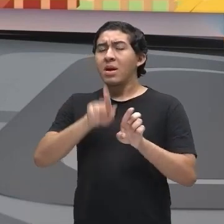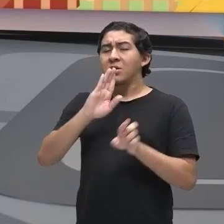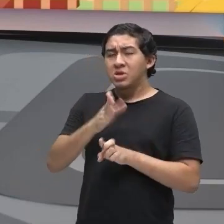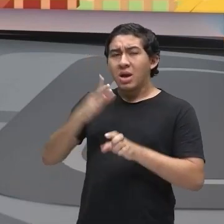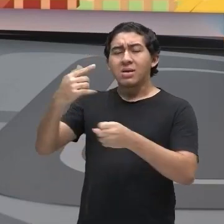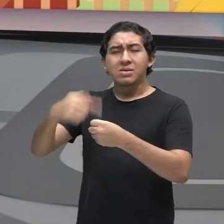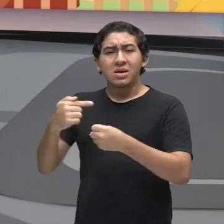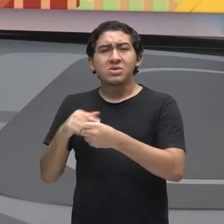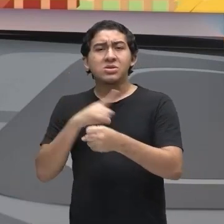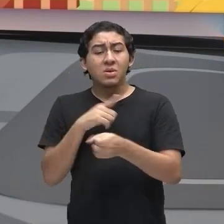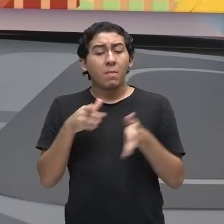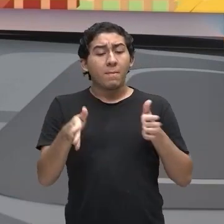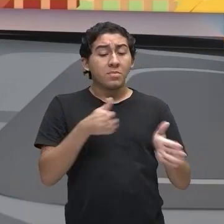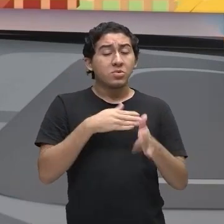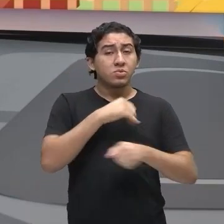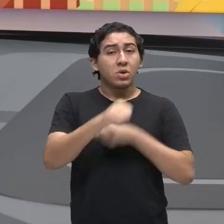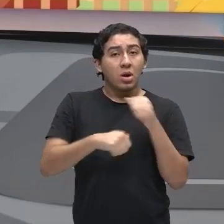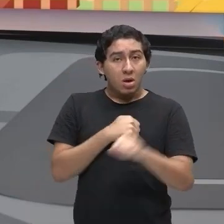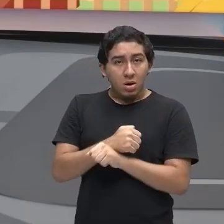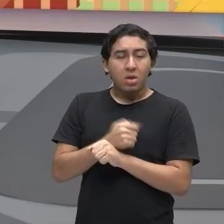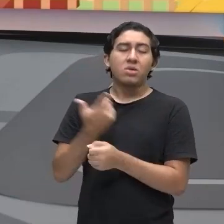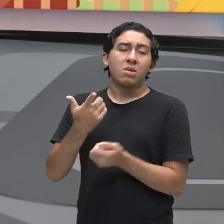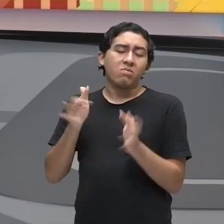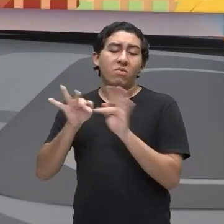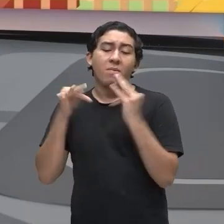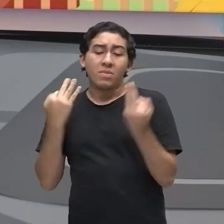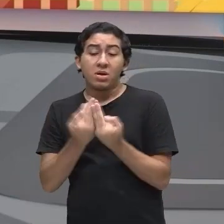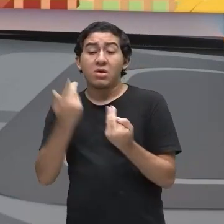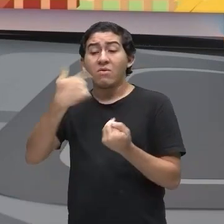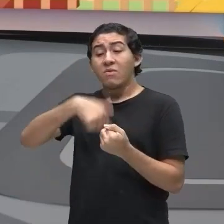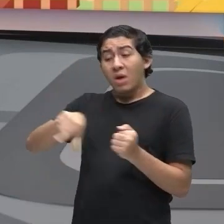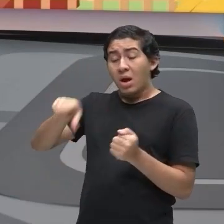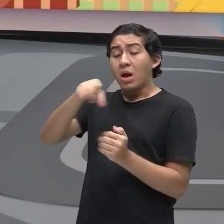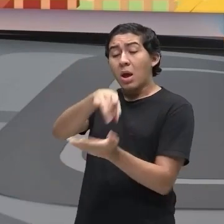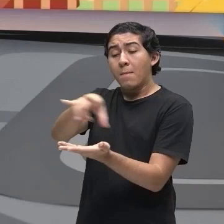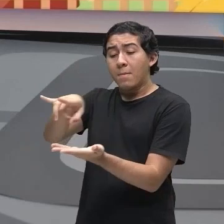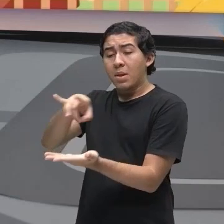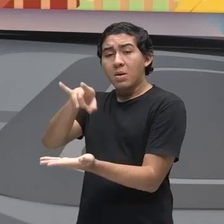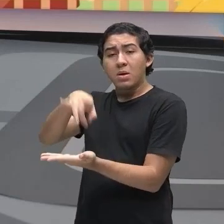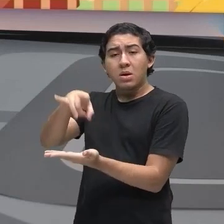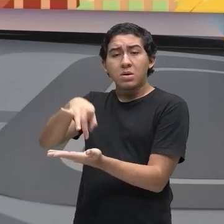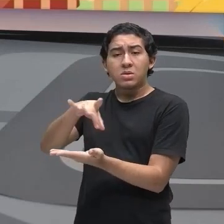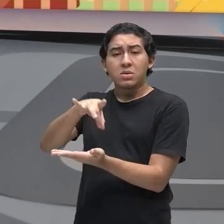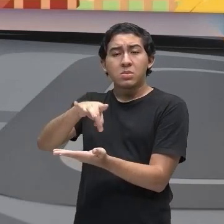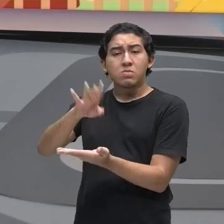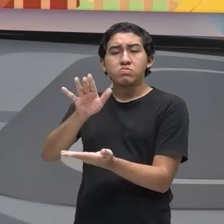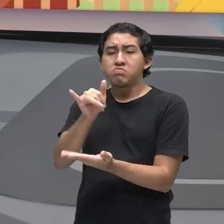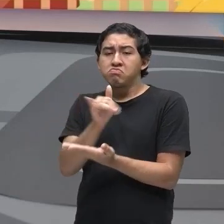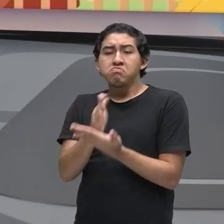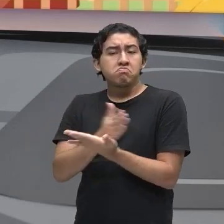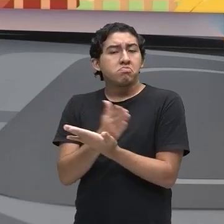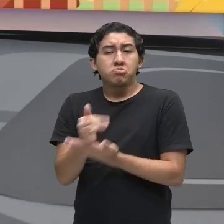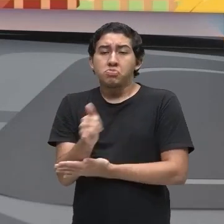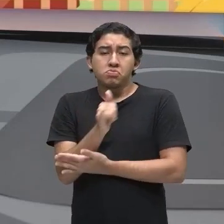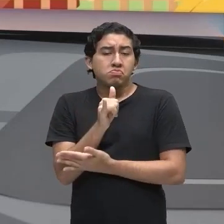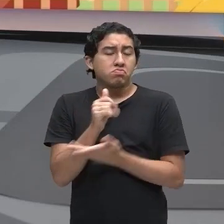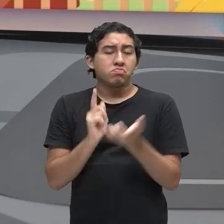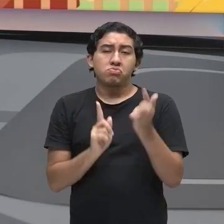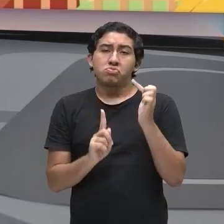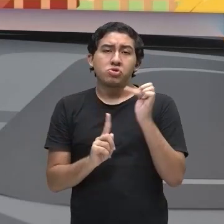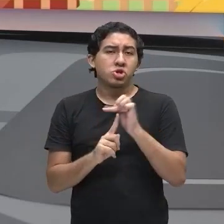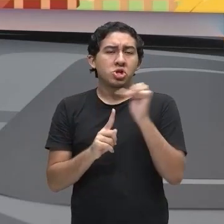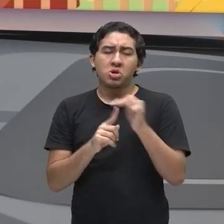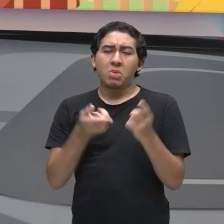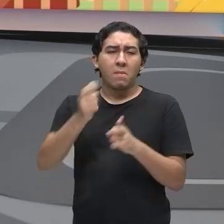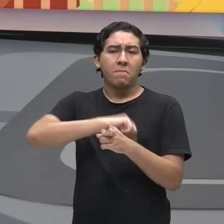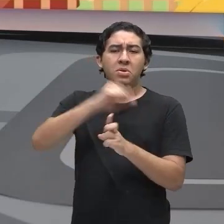do ano, nossos pais, nossos tios vão lá e plantam um tipo de plantação ali, né? Banana,